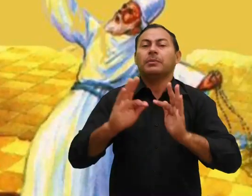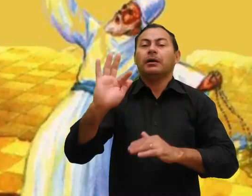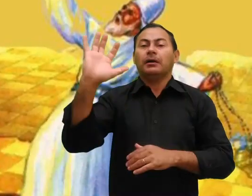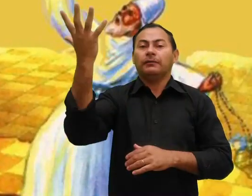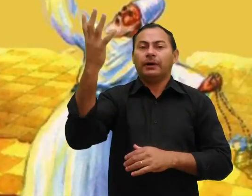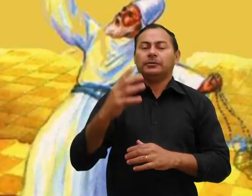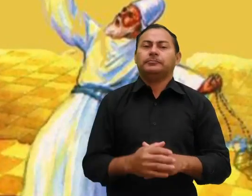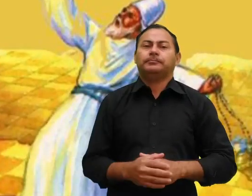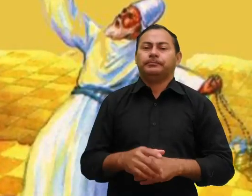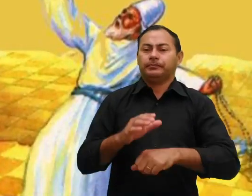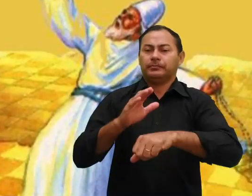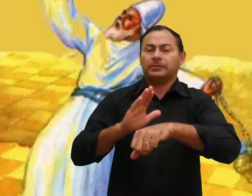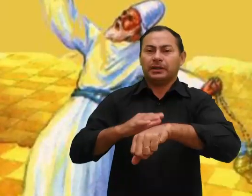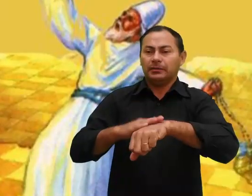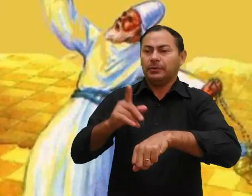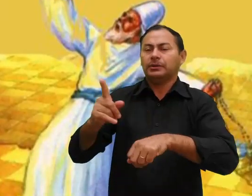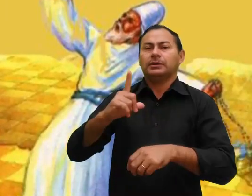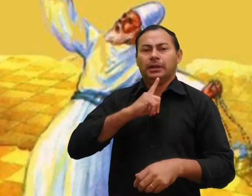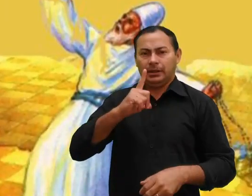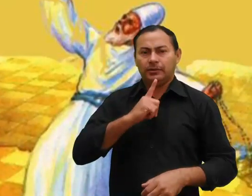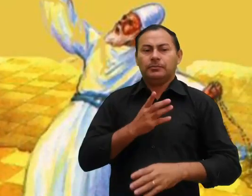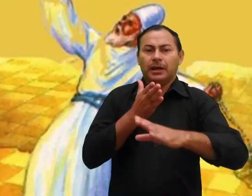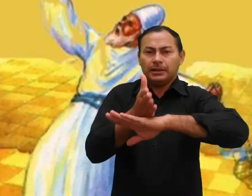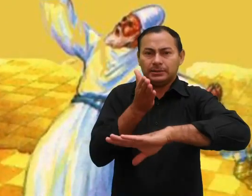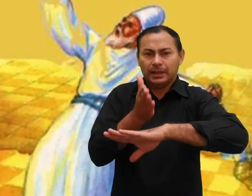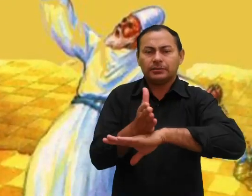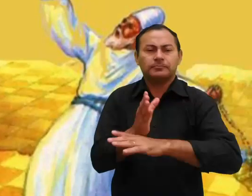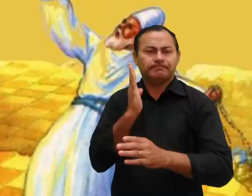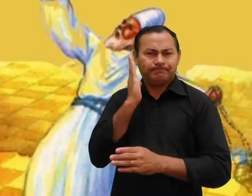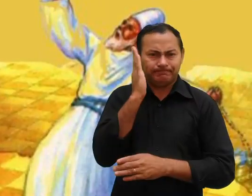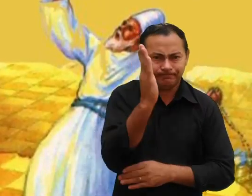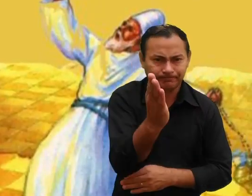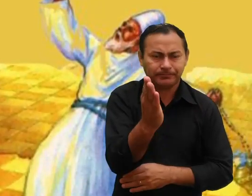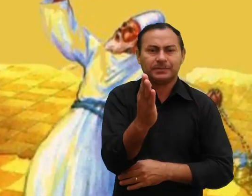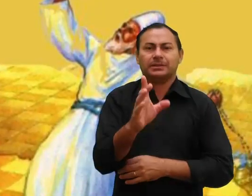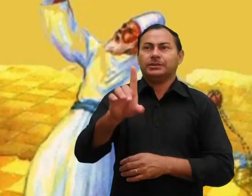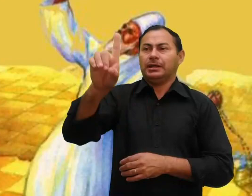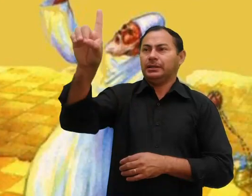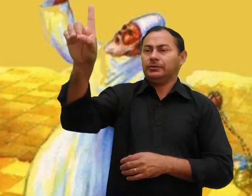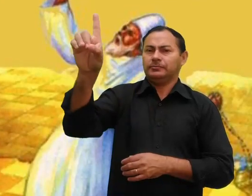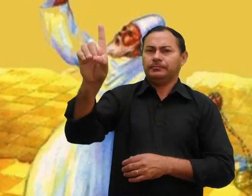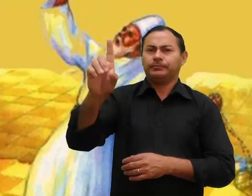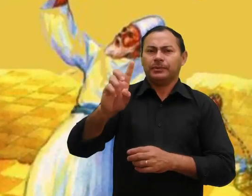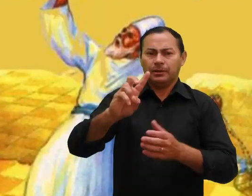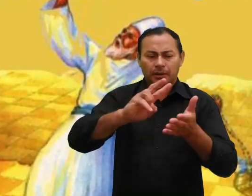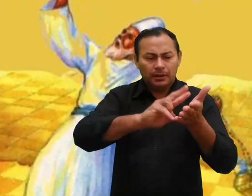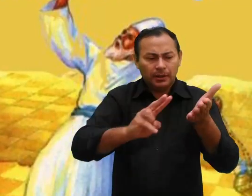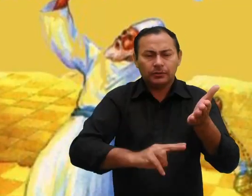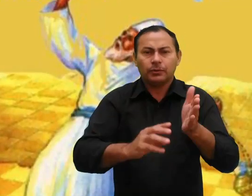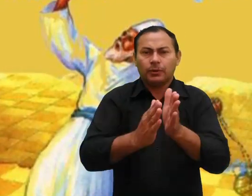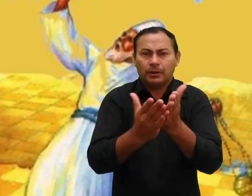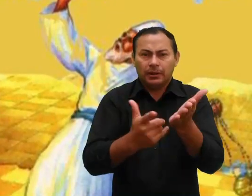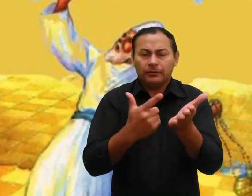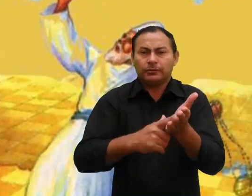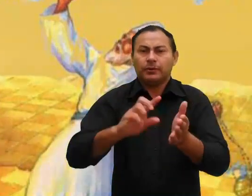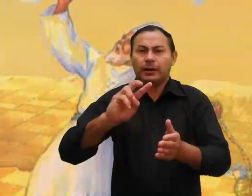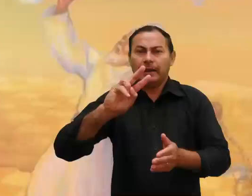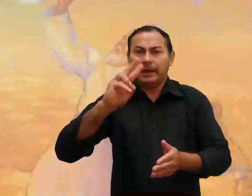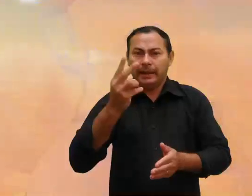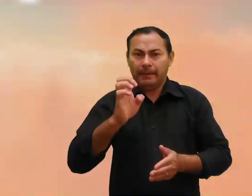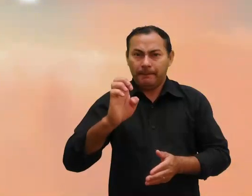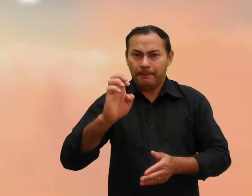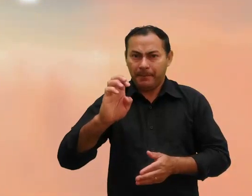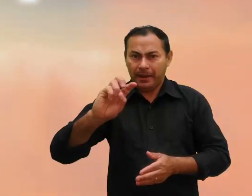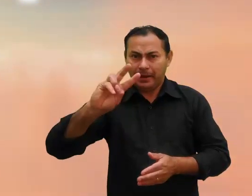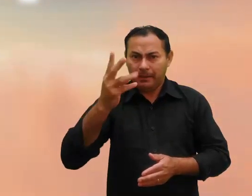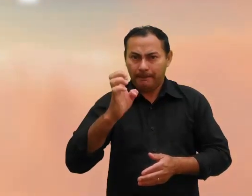simbolizando o fato de que a partir de então teríamos acesso direto a Deus. Lemos no livro de Hebreus o seguinte: